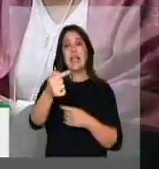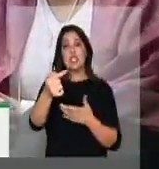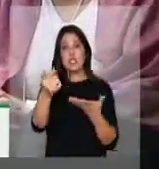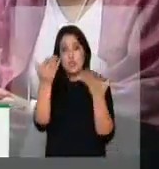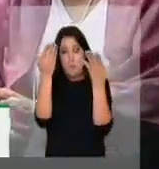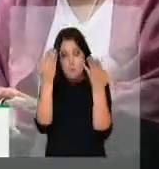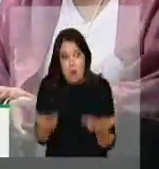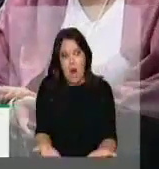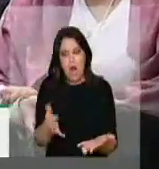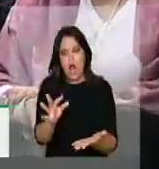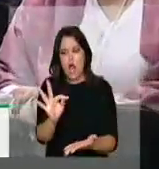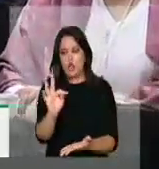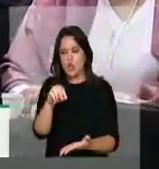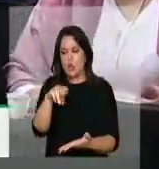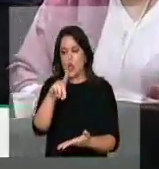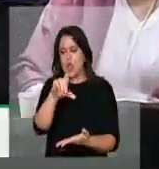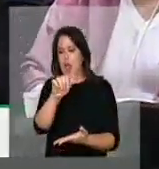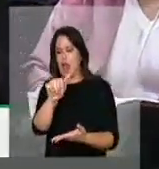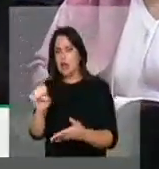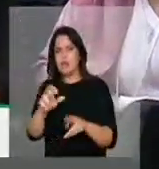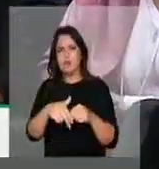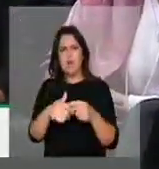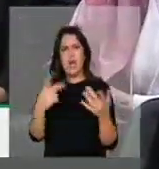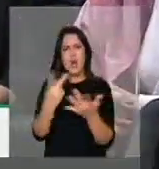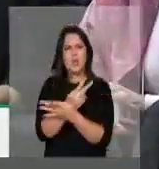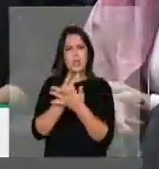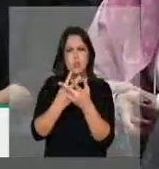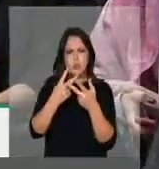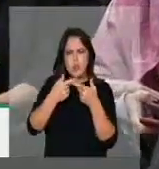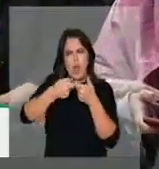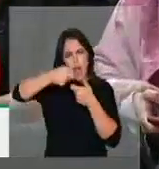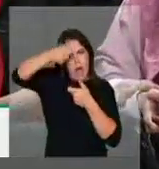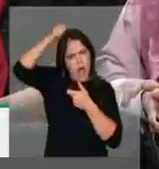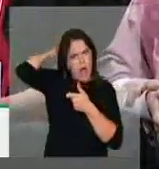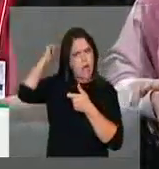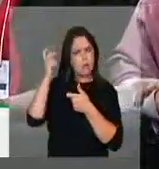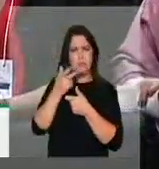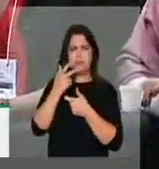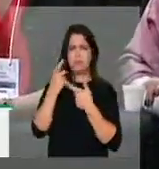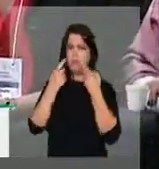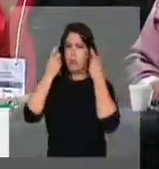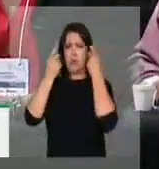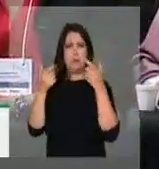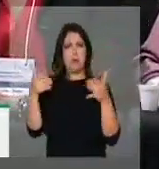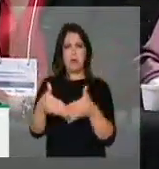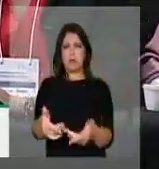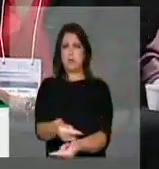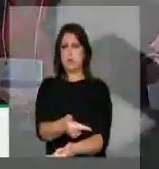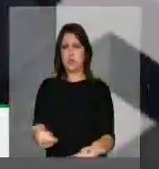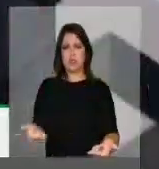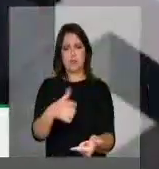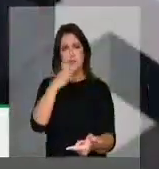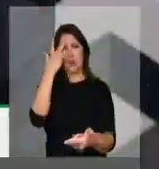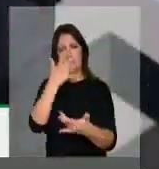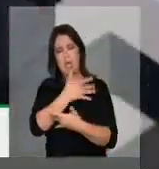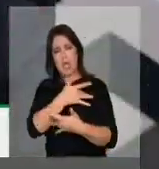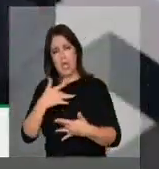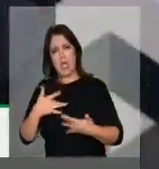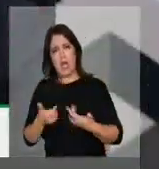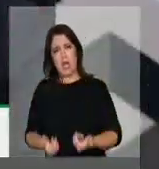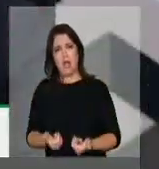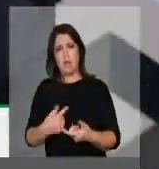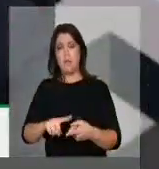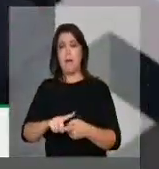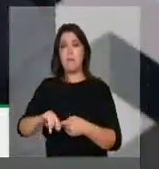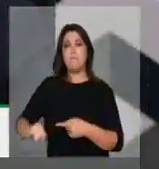baixos. E não era simplesmente por razões sanitárias, porque não havia uma grande preocupação sanitária nos campos de concentração, mas é